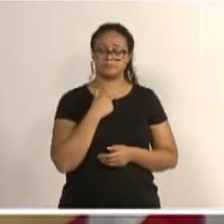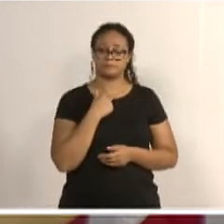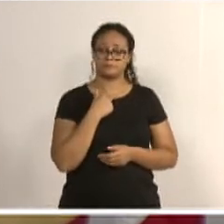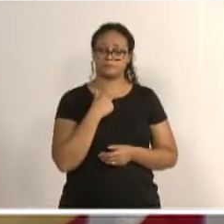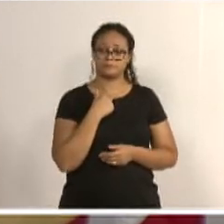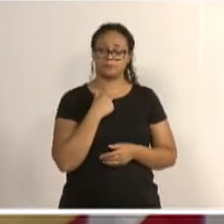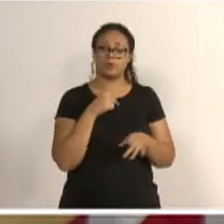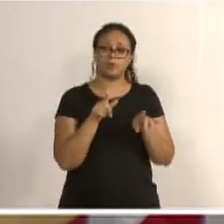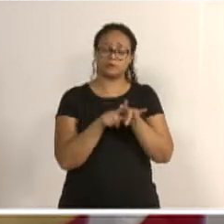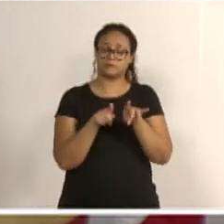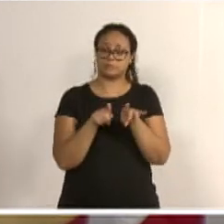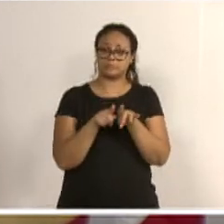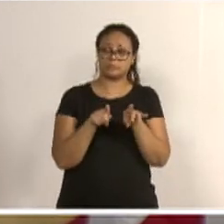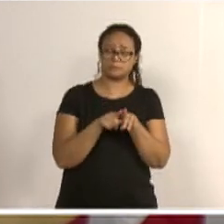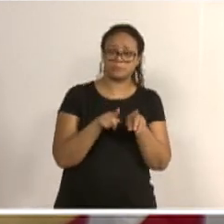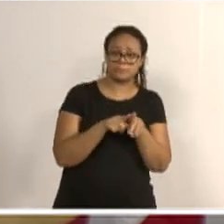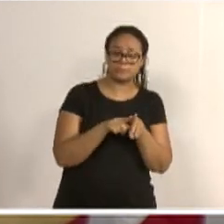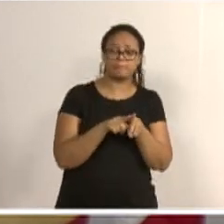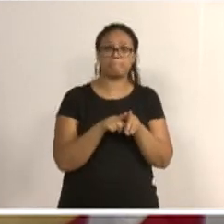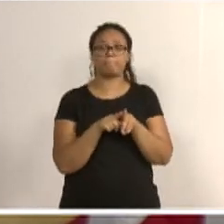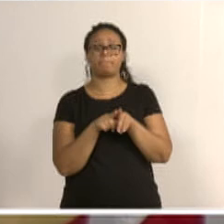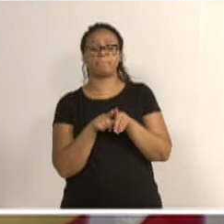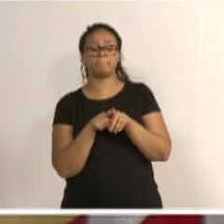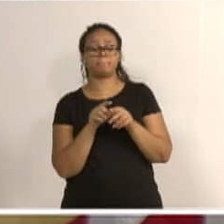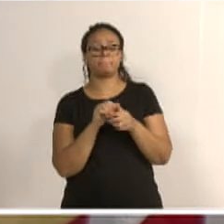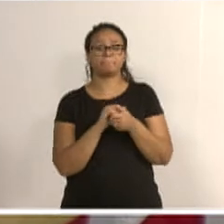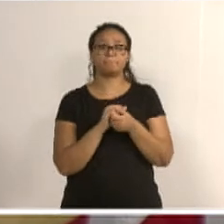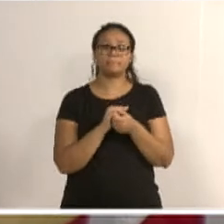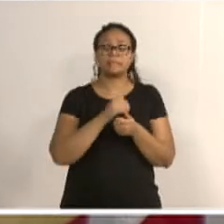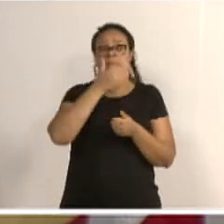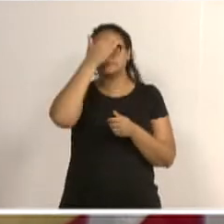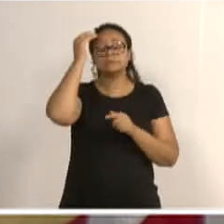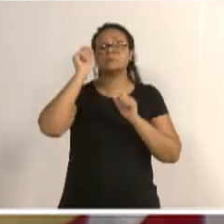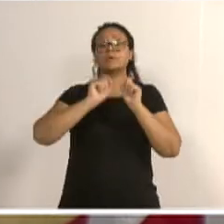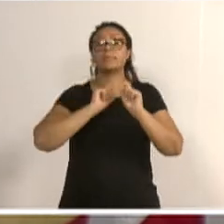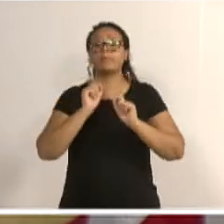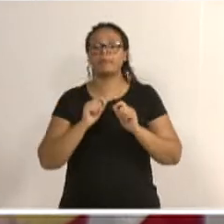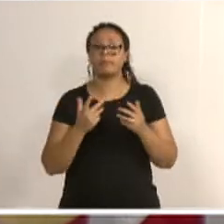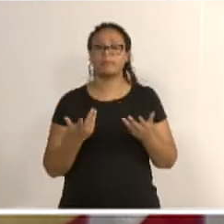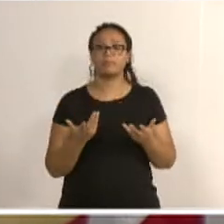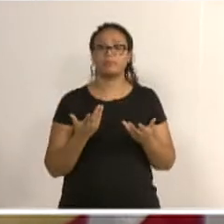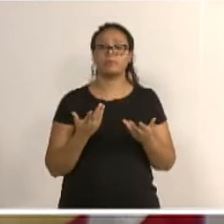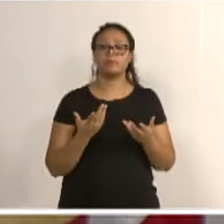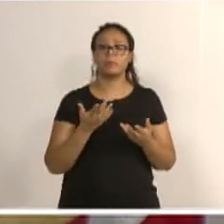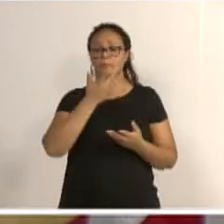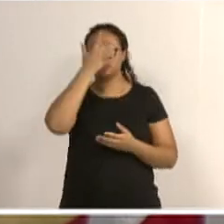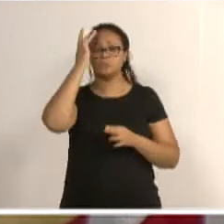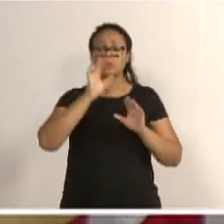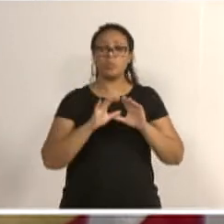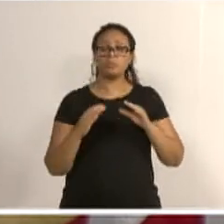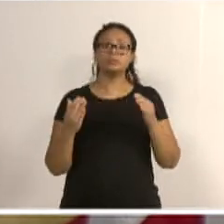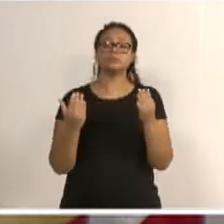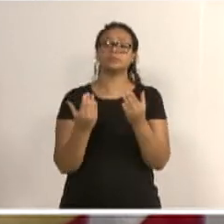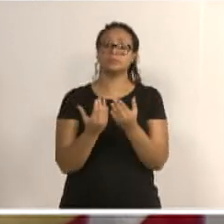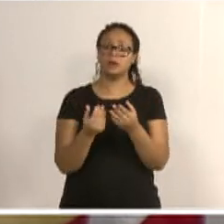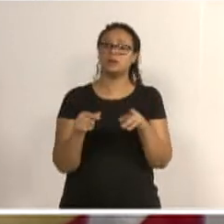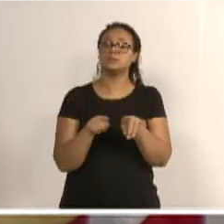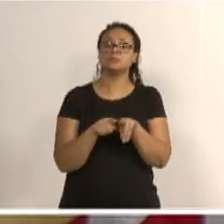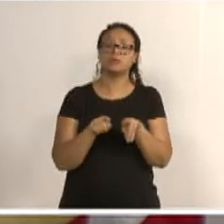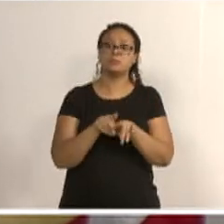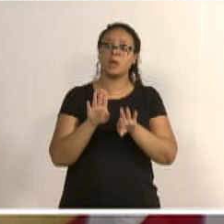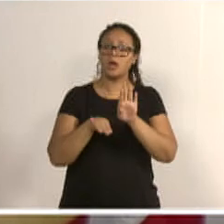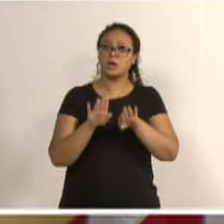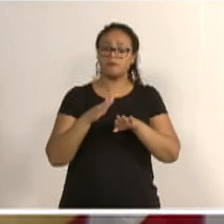deixar também de dizer que nós temos pessoas na nossa comunidade que são pegas de